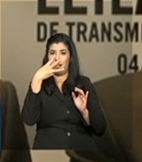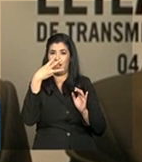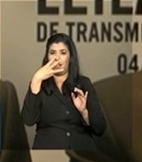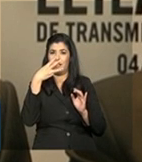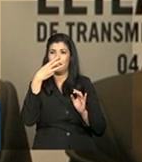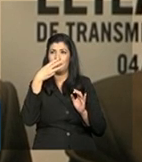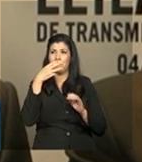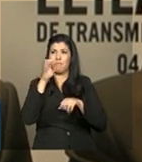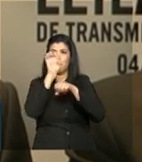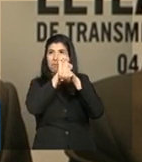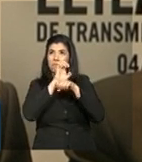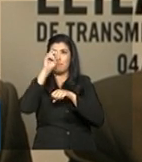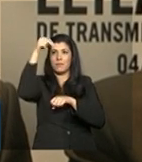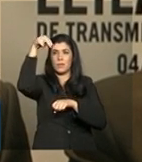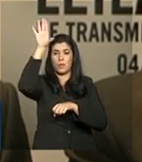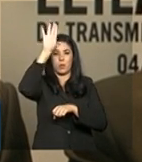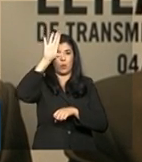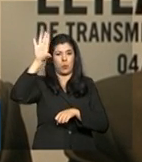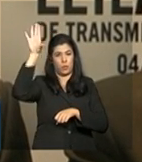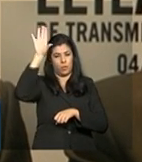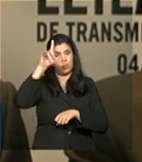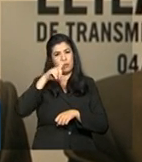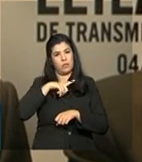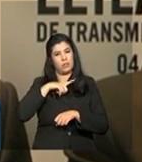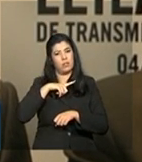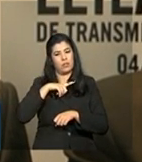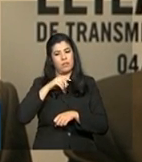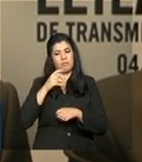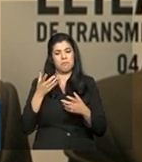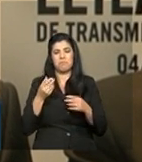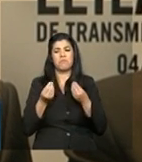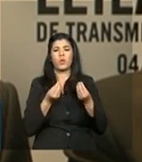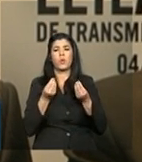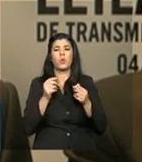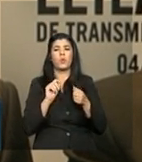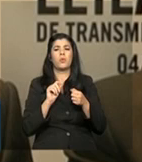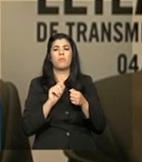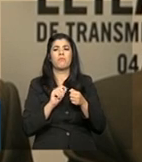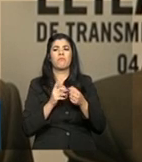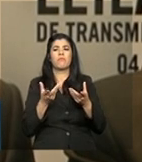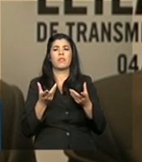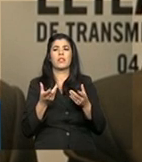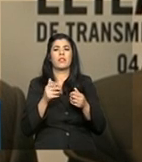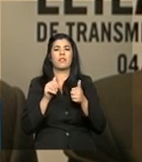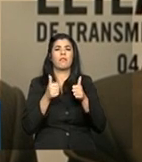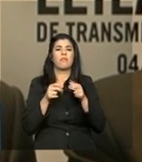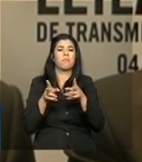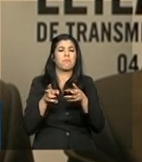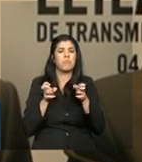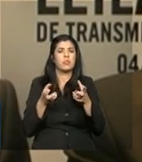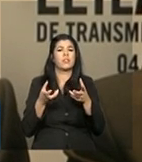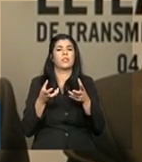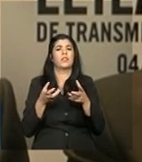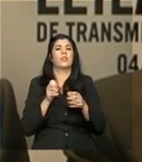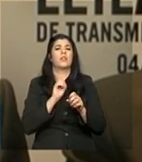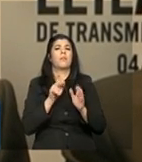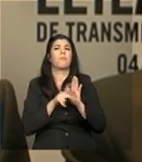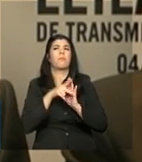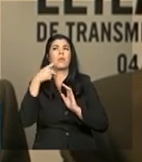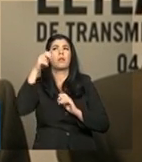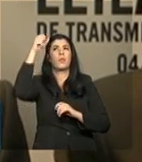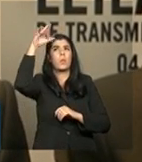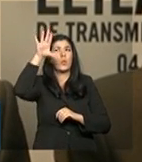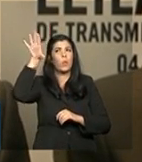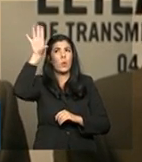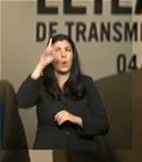país, e apenas um da região norte teve proposta. O que vocês atribuem isso? Quer dizer, algum fator específico do norte? Você falou da questão do